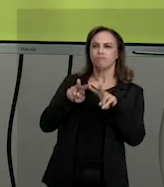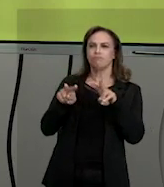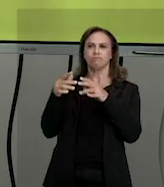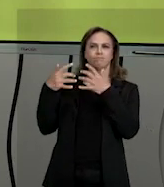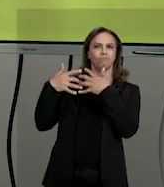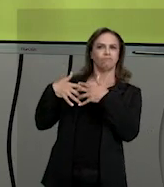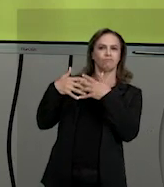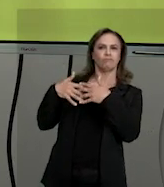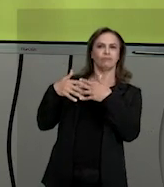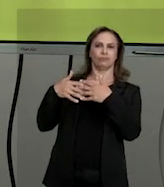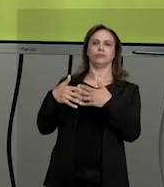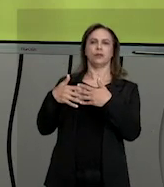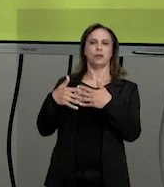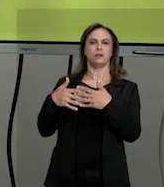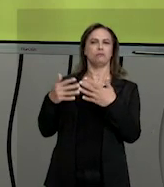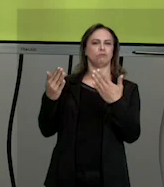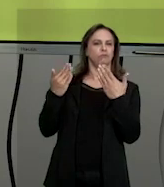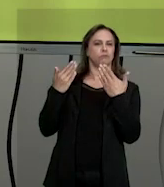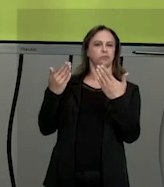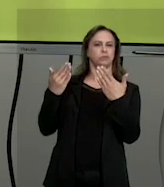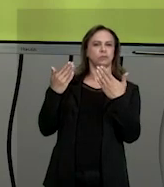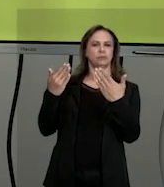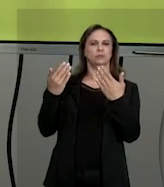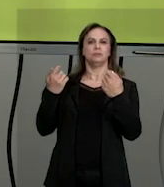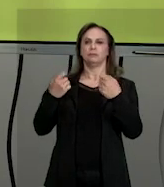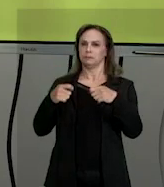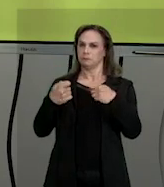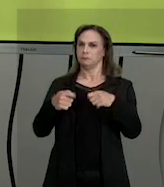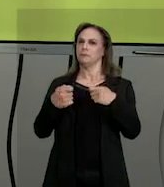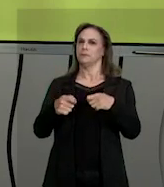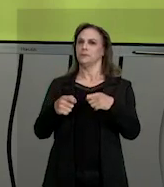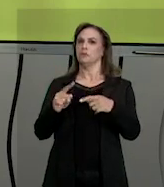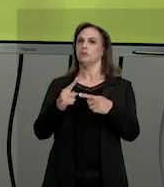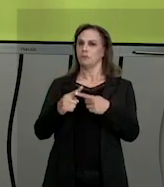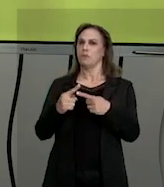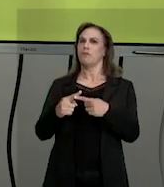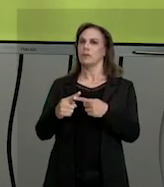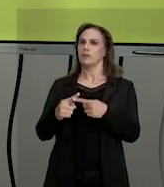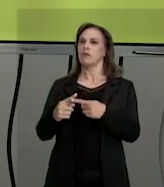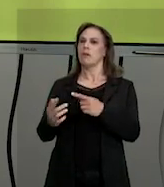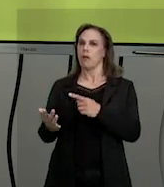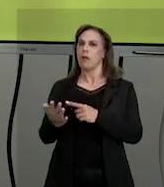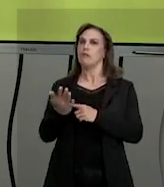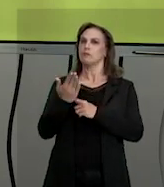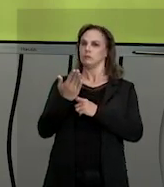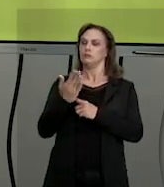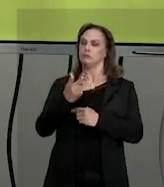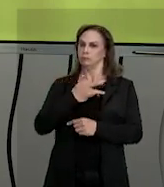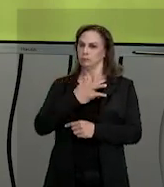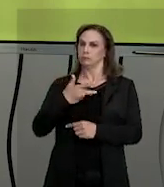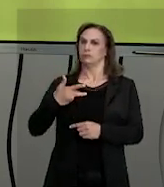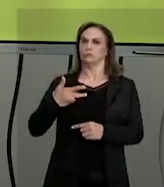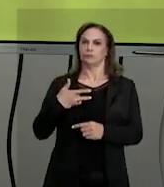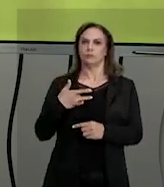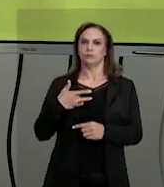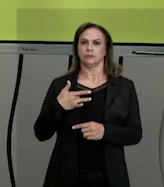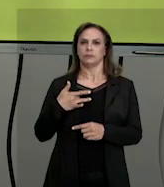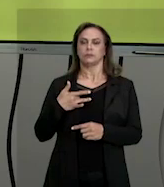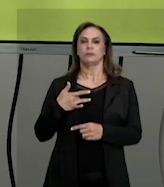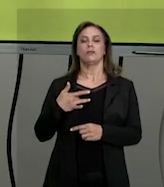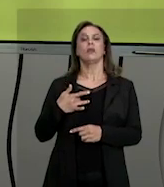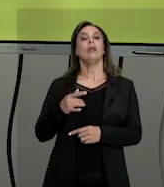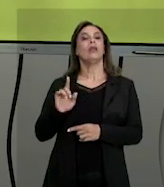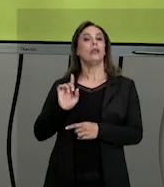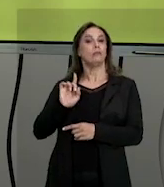informações, porque isso pode auxiliar a nossa saúde, né? E justamente eu escolhi aqui